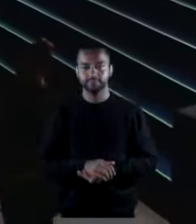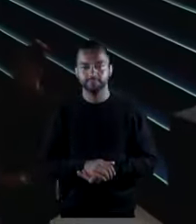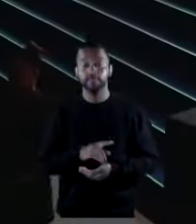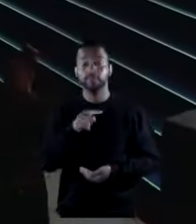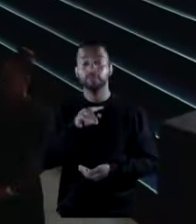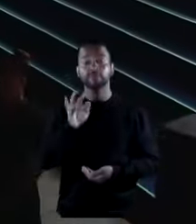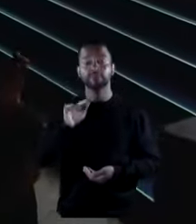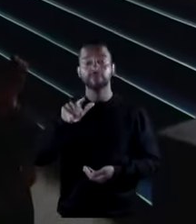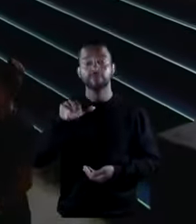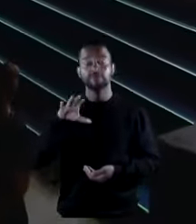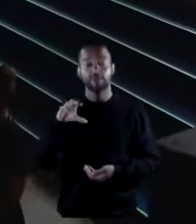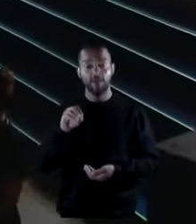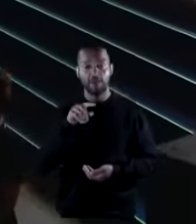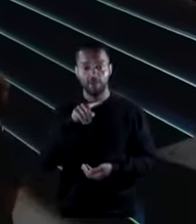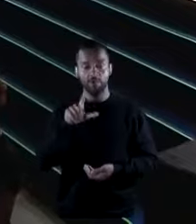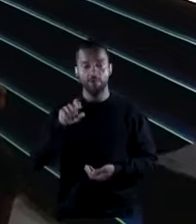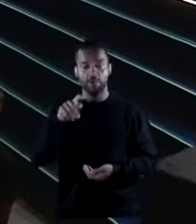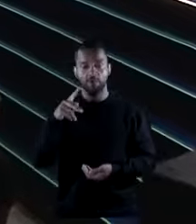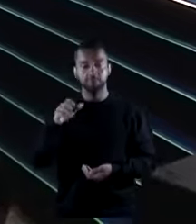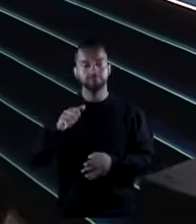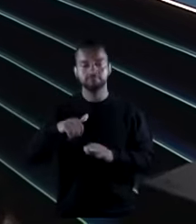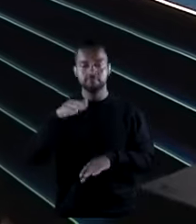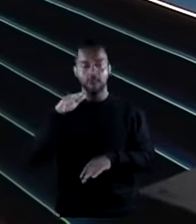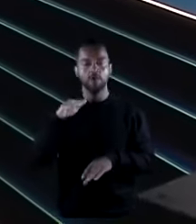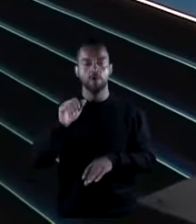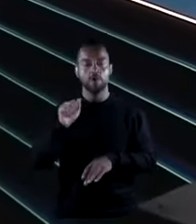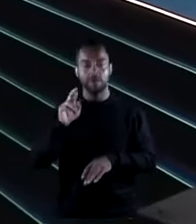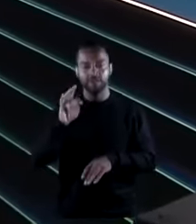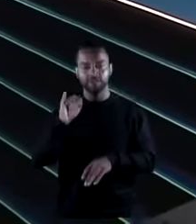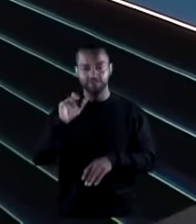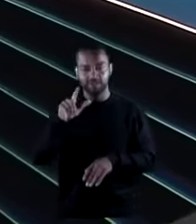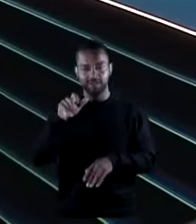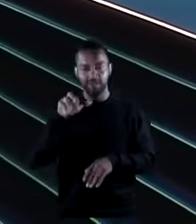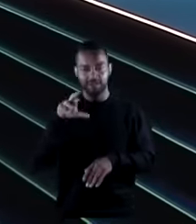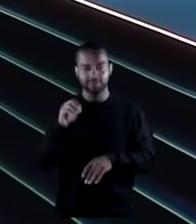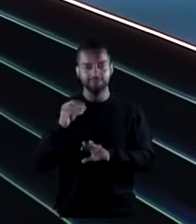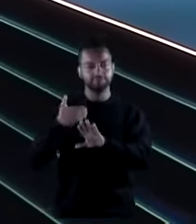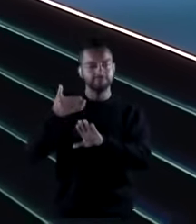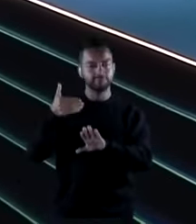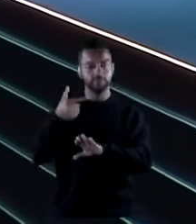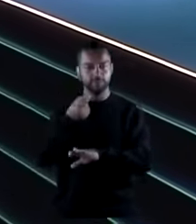Flaco Lopes é o maior artilheiro do Paulistão desde 2017, quando foi